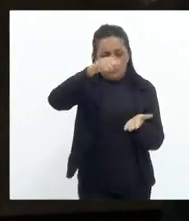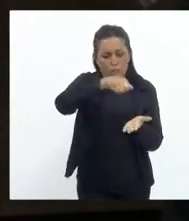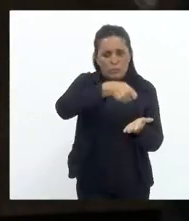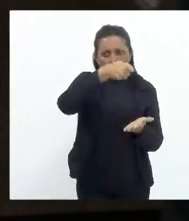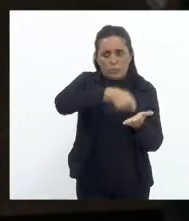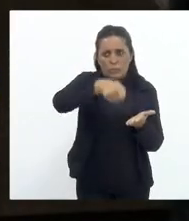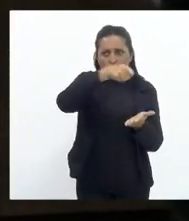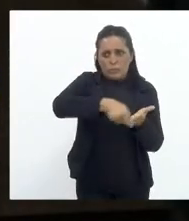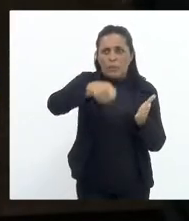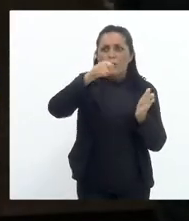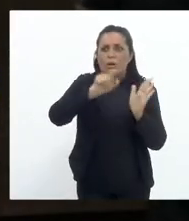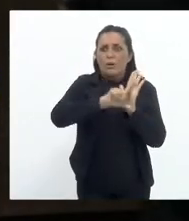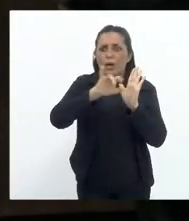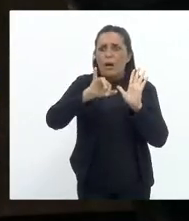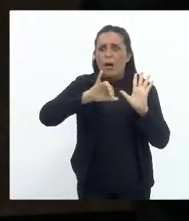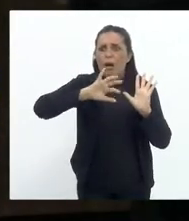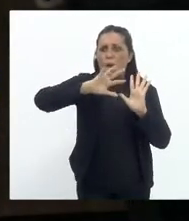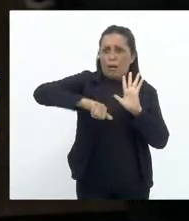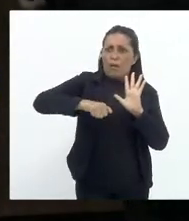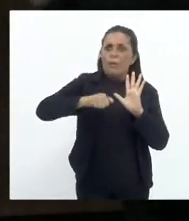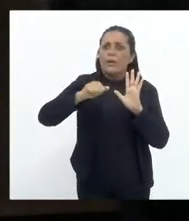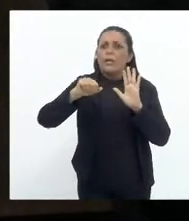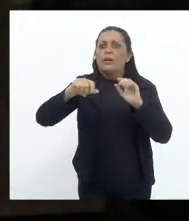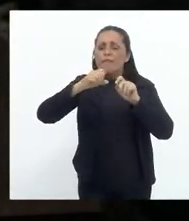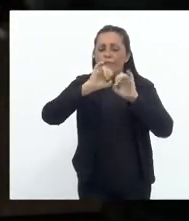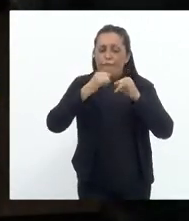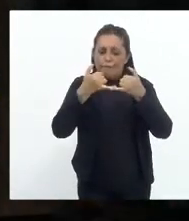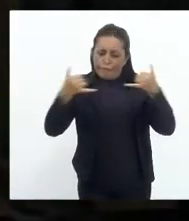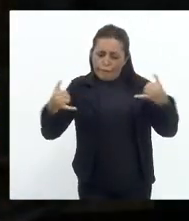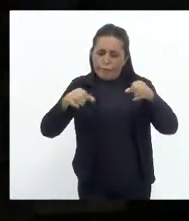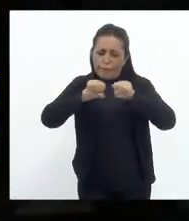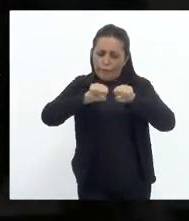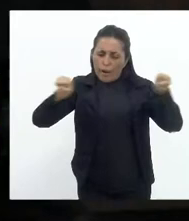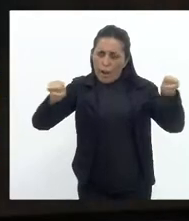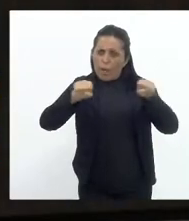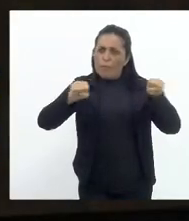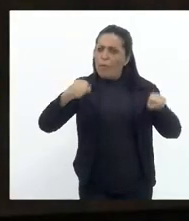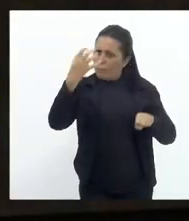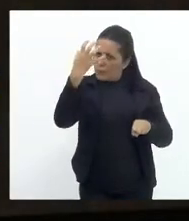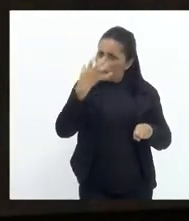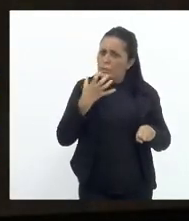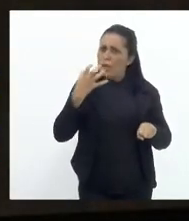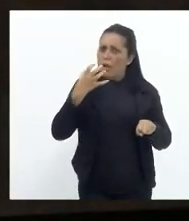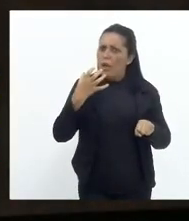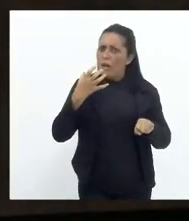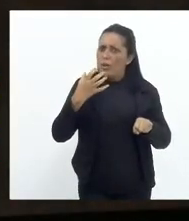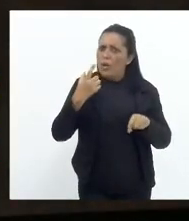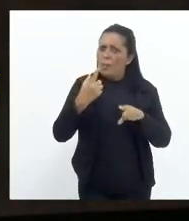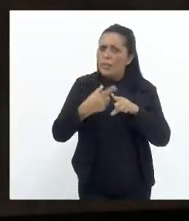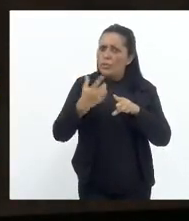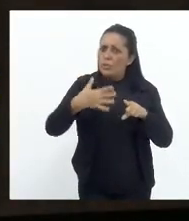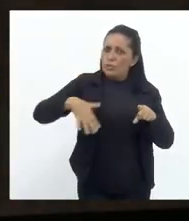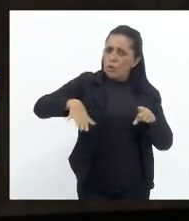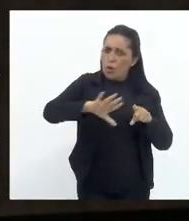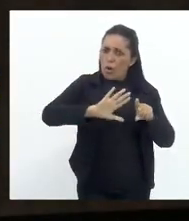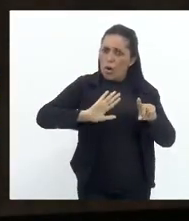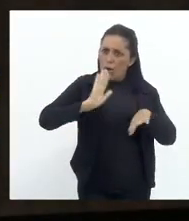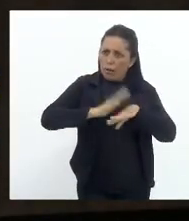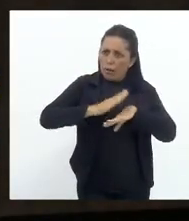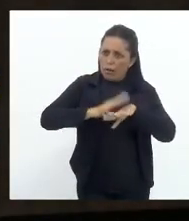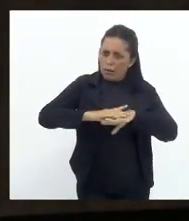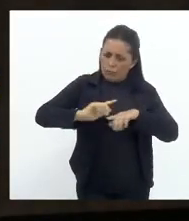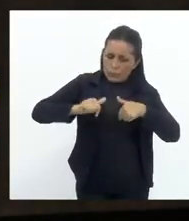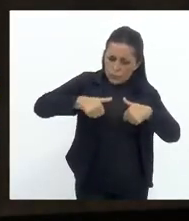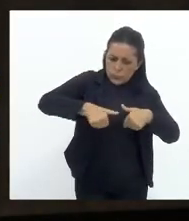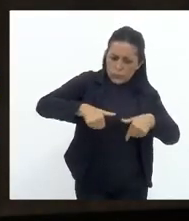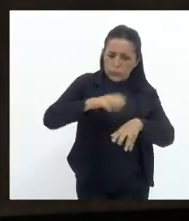roubo de carro de cabos fios é um problema muito sério a gente ir fez agora uma ação da polícia